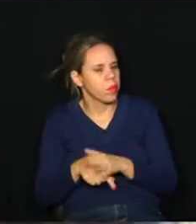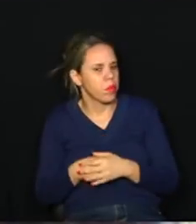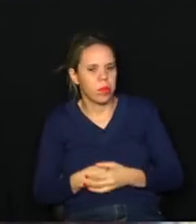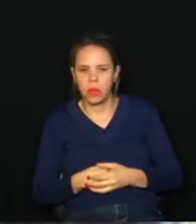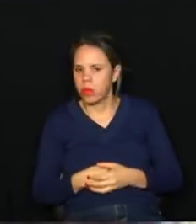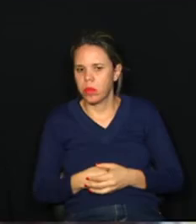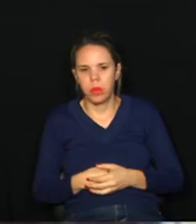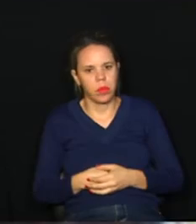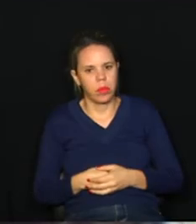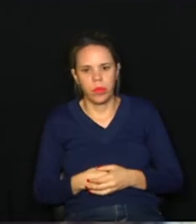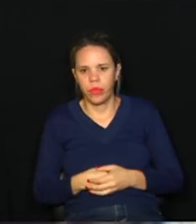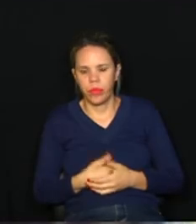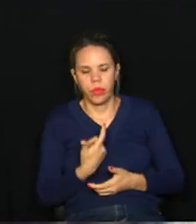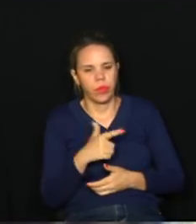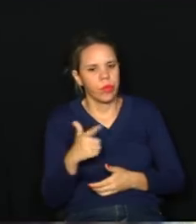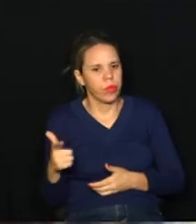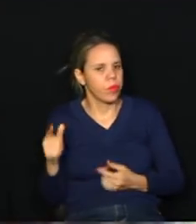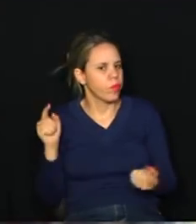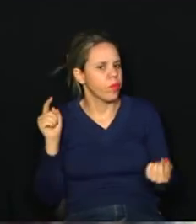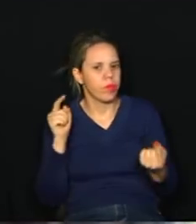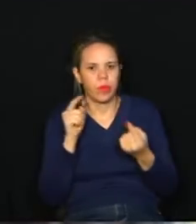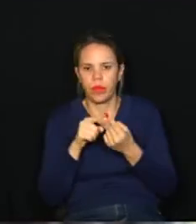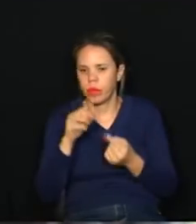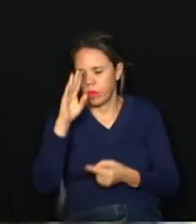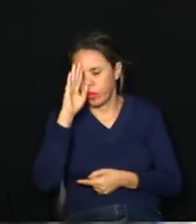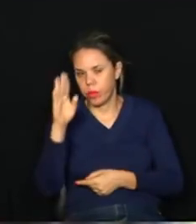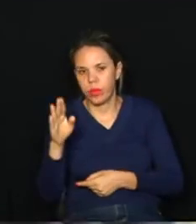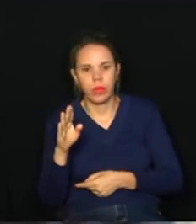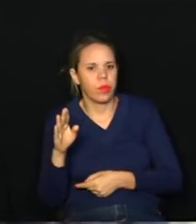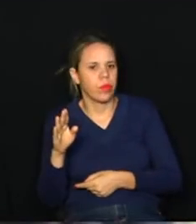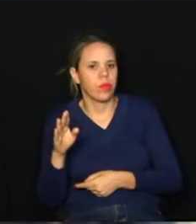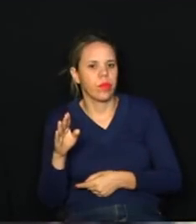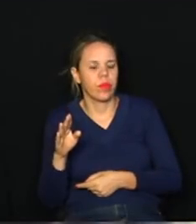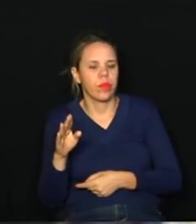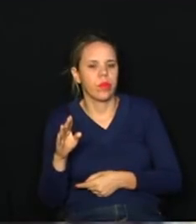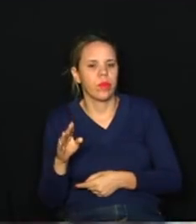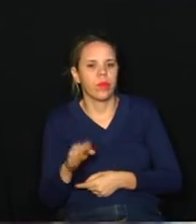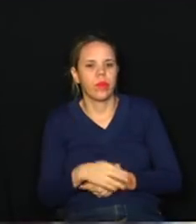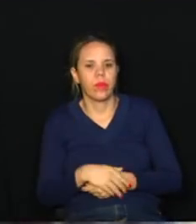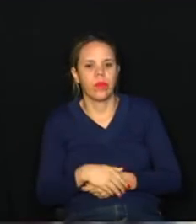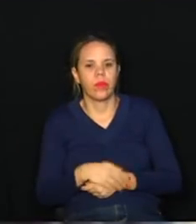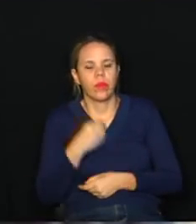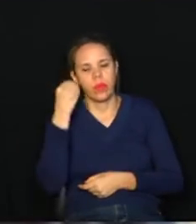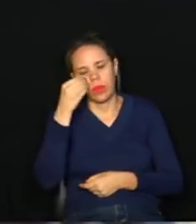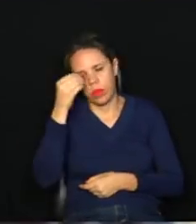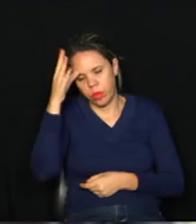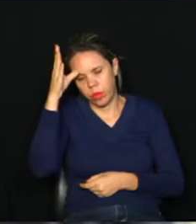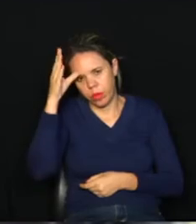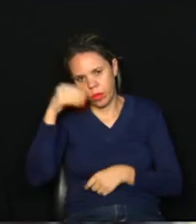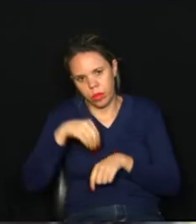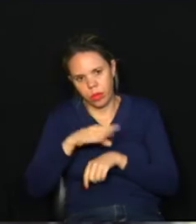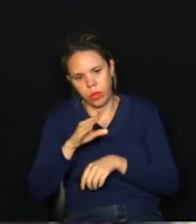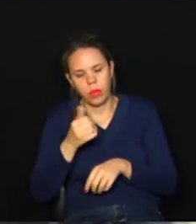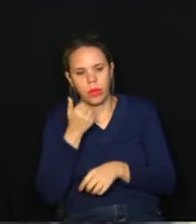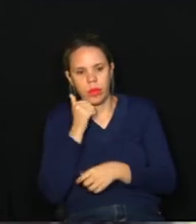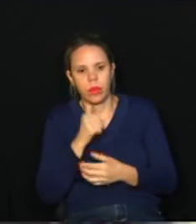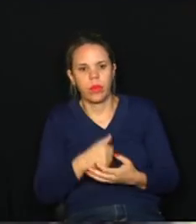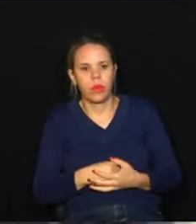que, portanto, não tem como objetivo principal a geração de conhecimento e a pesquisa